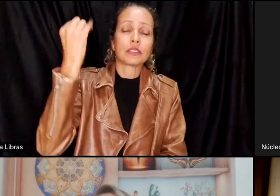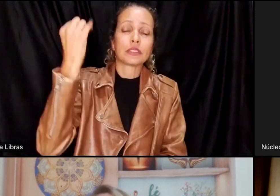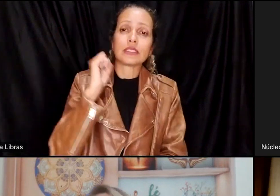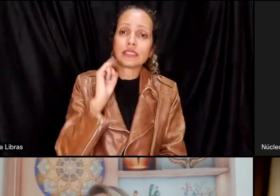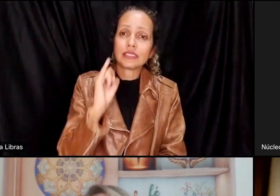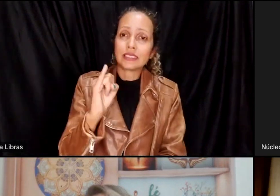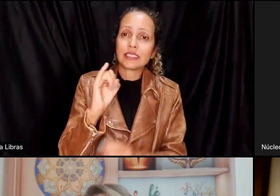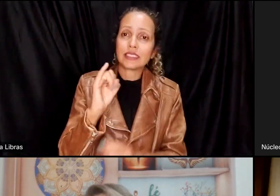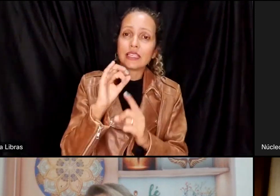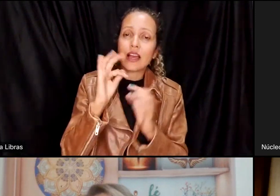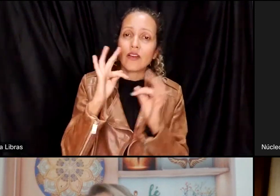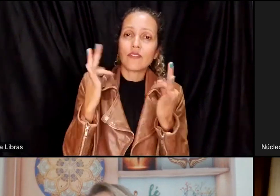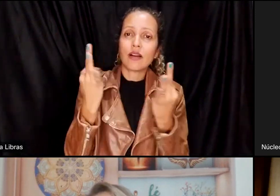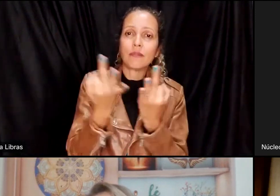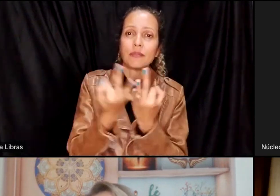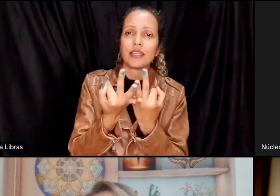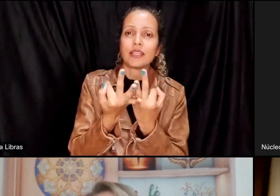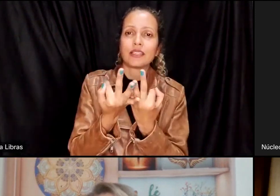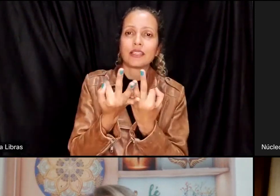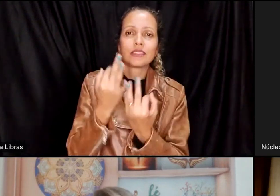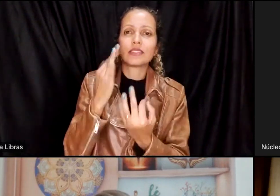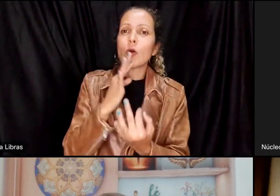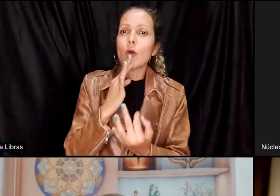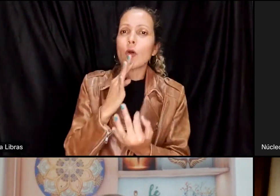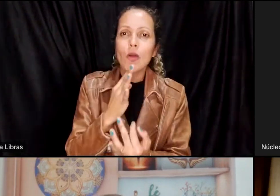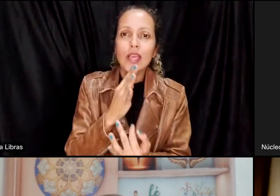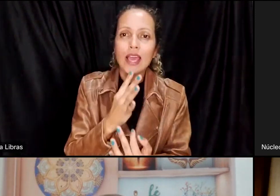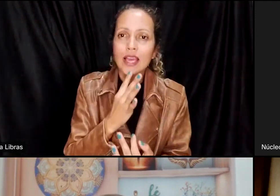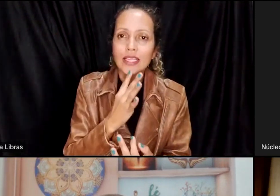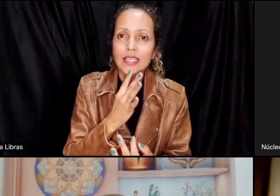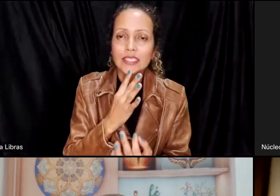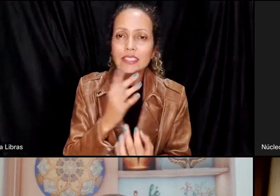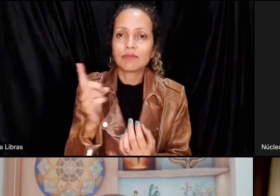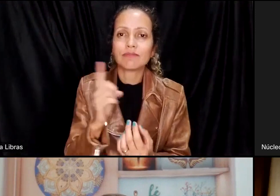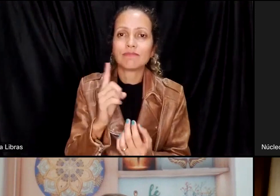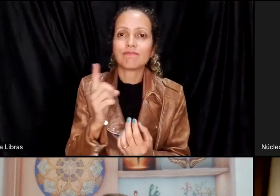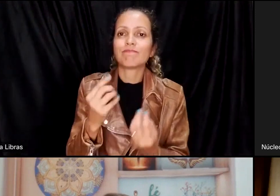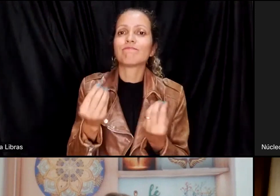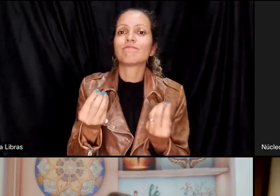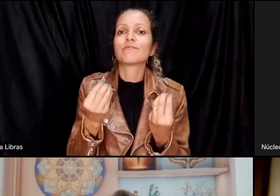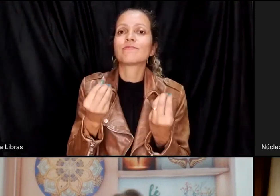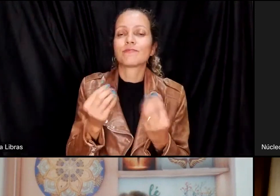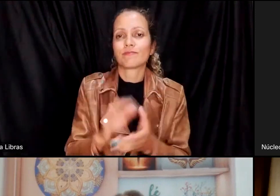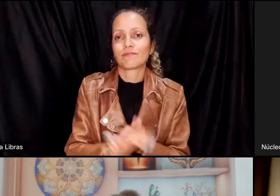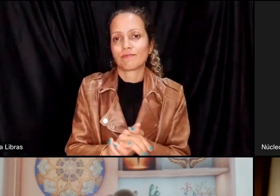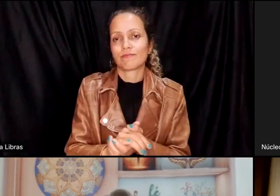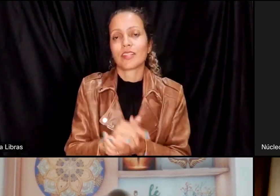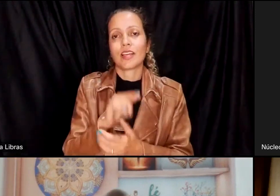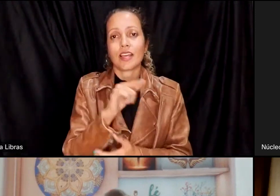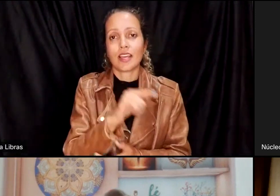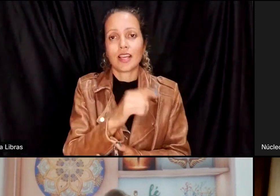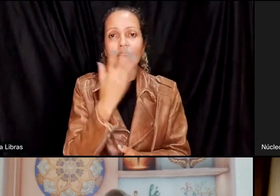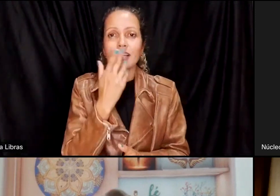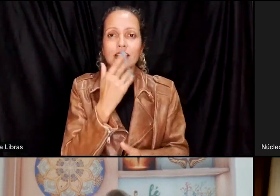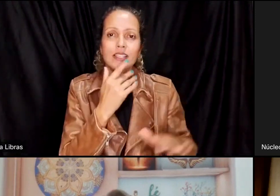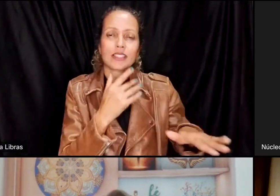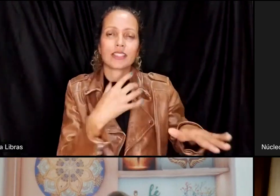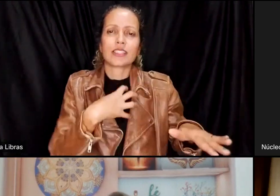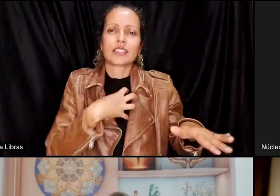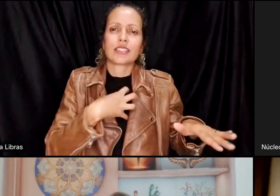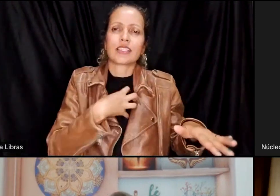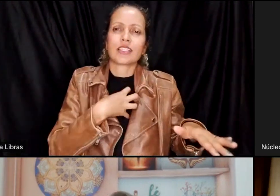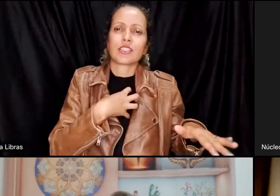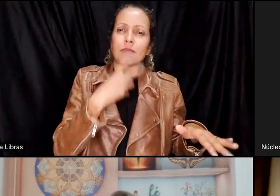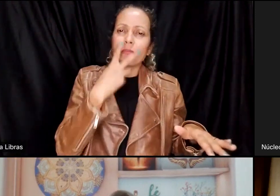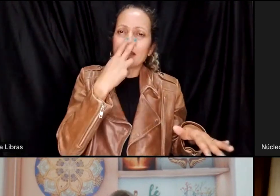lugar que ela vai ser excluída é dentro de casa. Sim. Então, a importância dessa